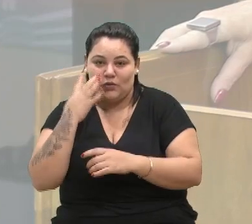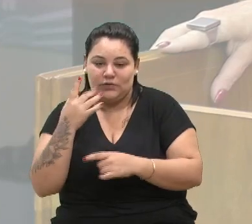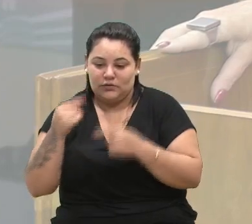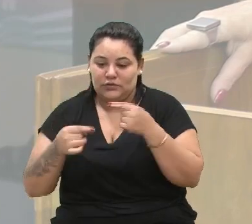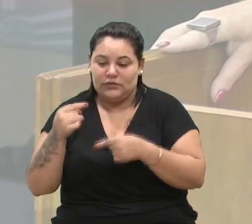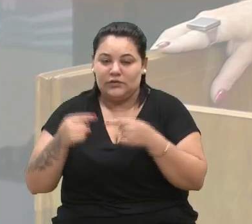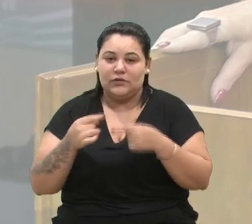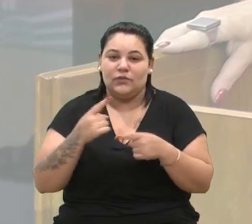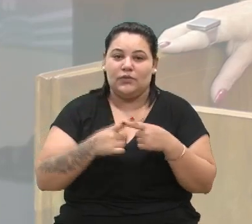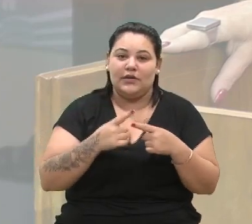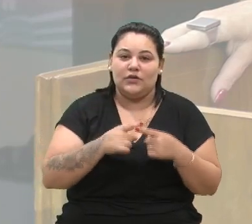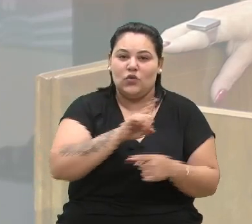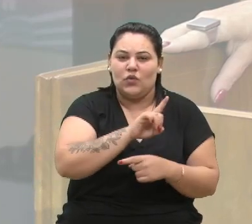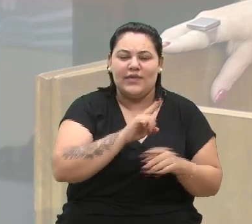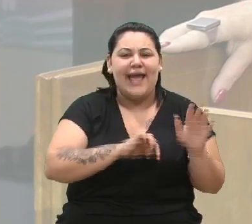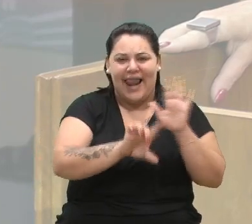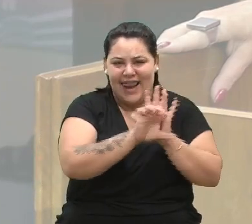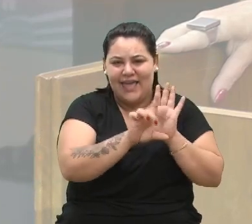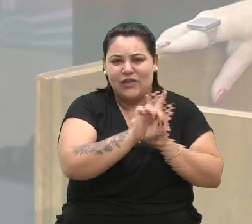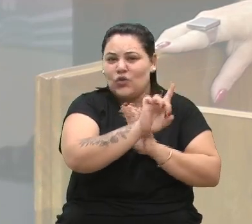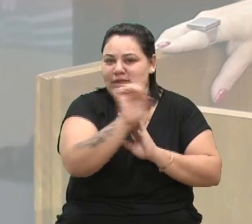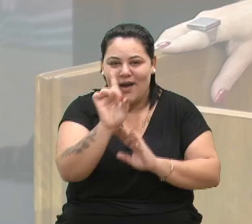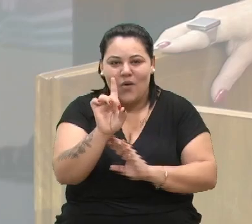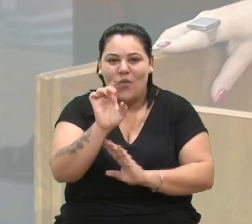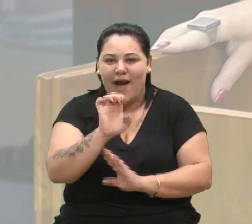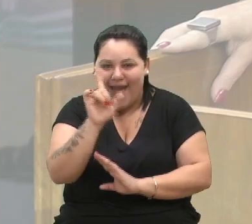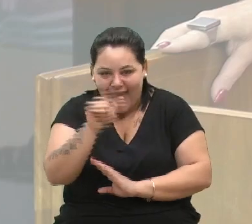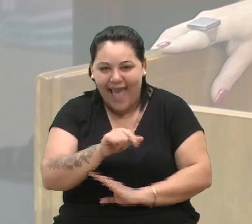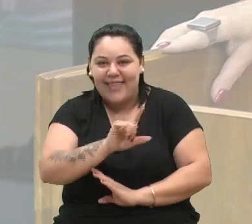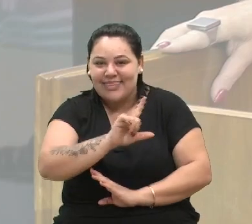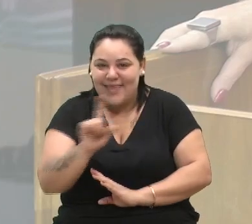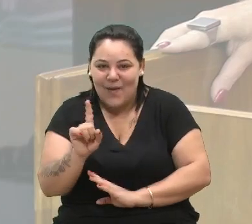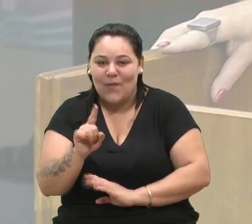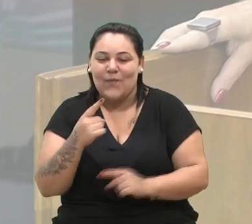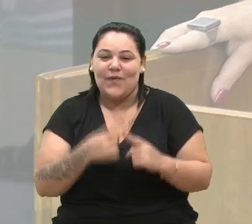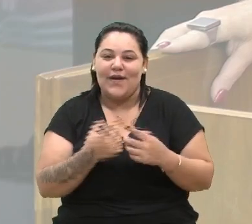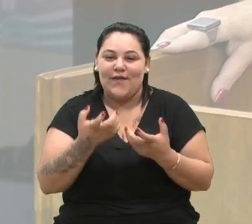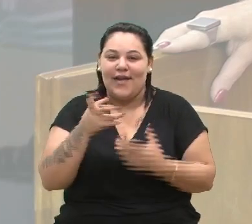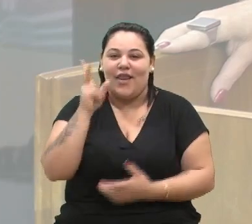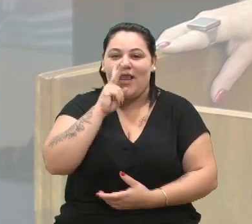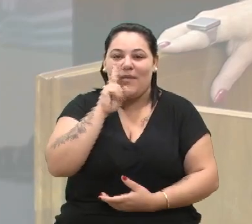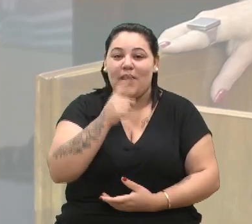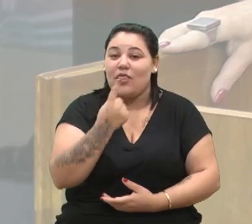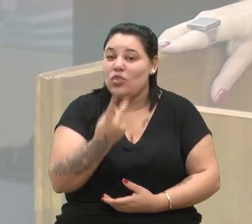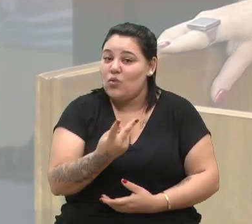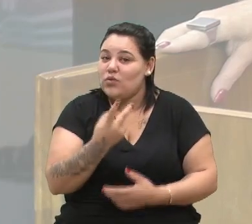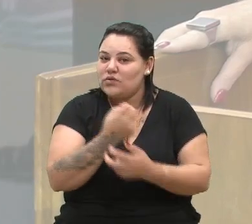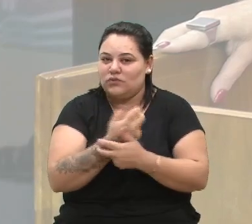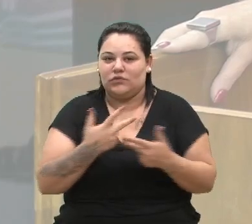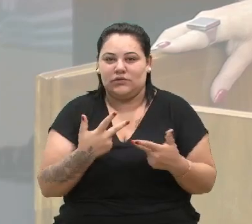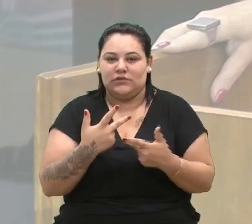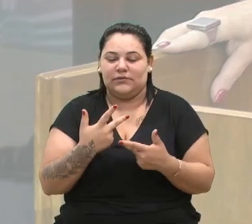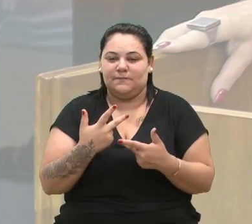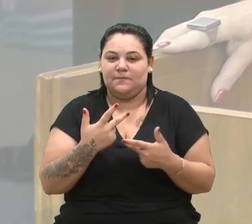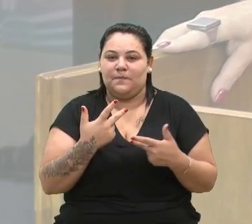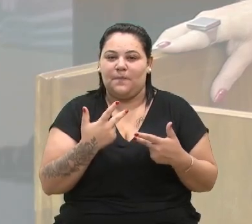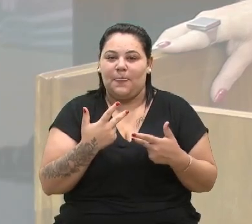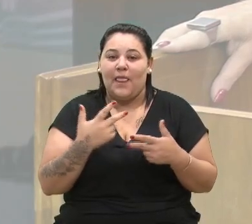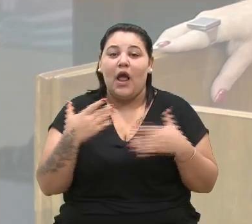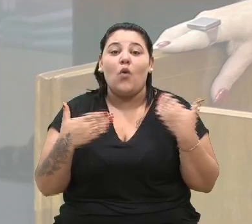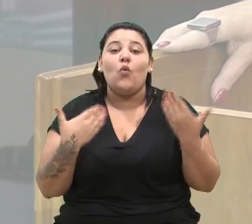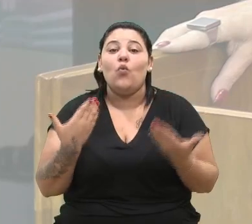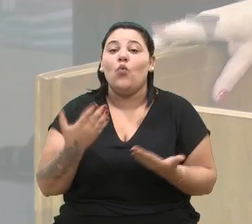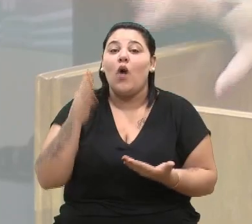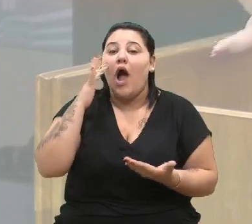era o não é não, porque eu quero relembrar duas questões aqui. Quando aconteceu isso, o